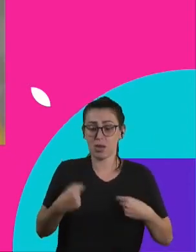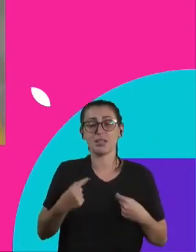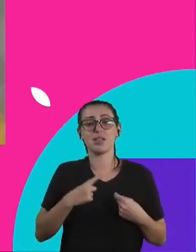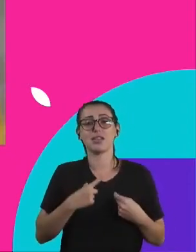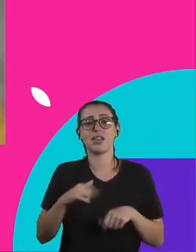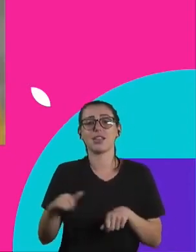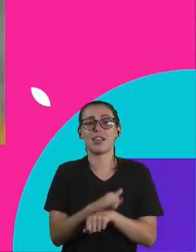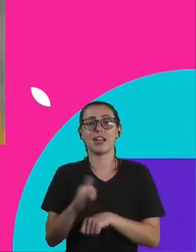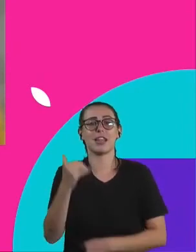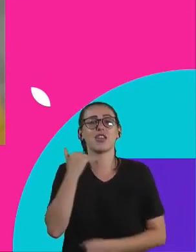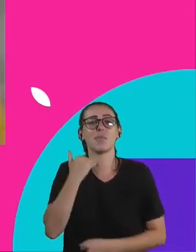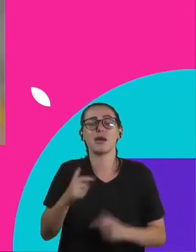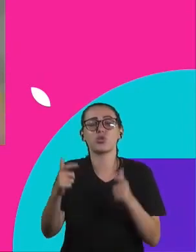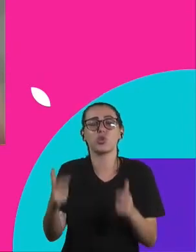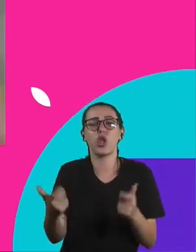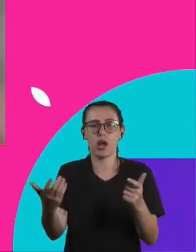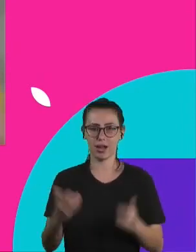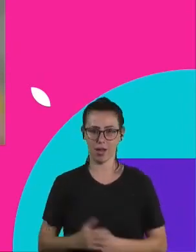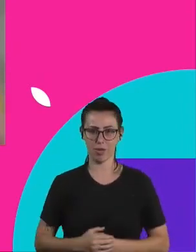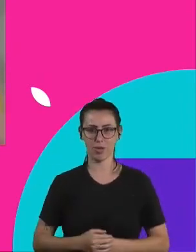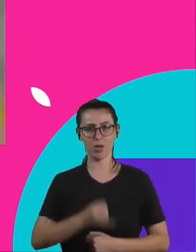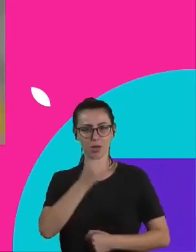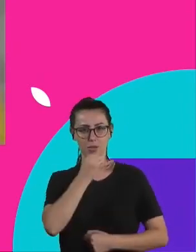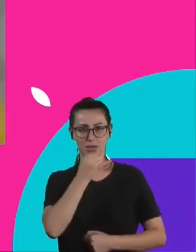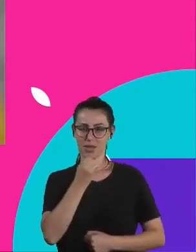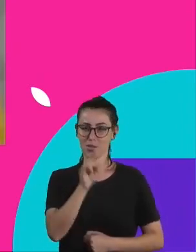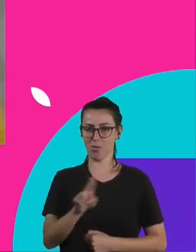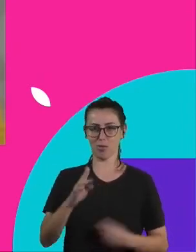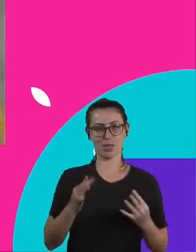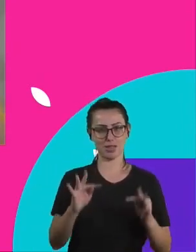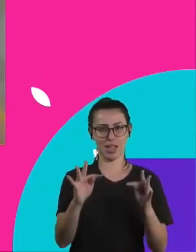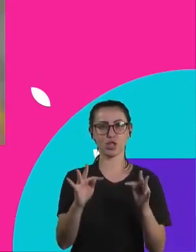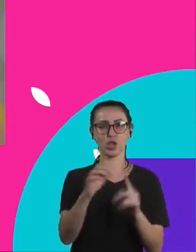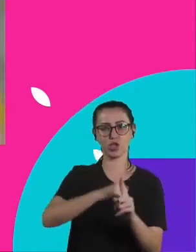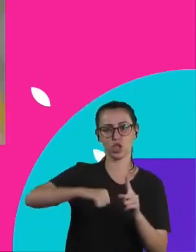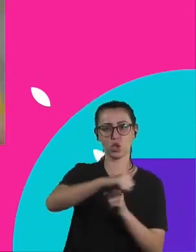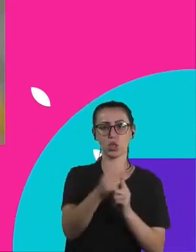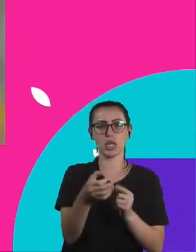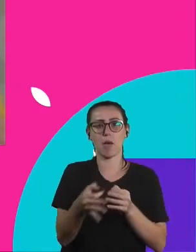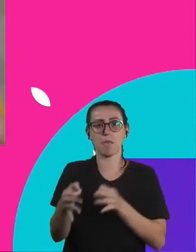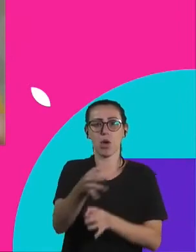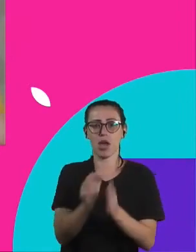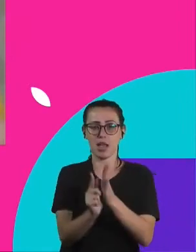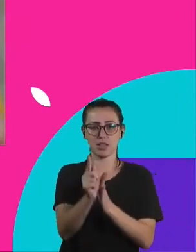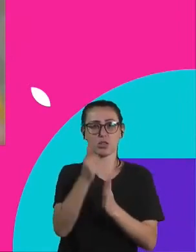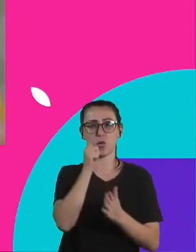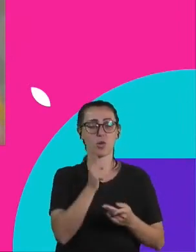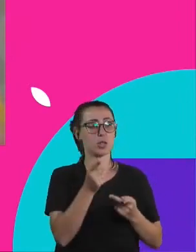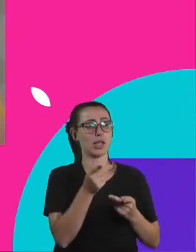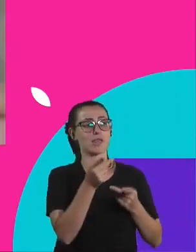locais. Então, a gente cria bancos com a tecnologia da moeda social, que hoje é digital, que você empresta para criar pequenas